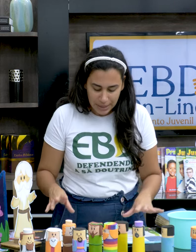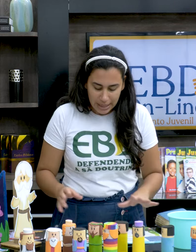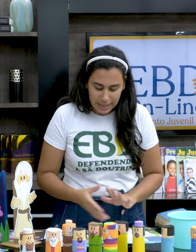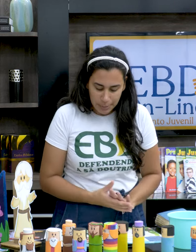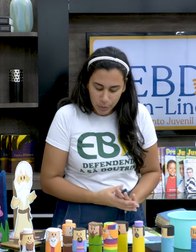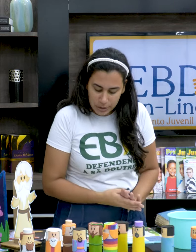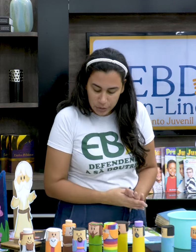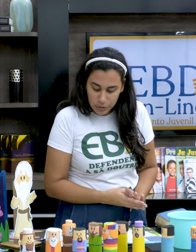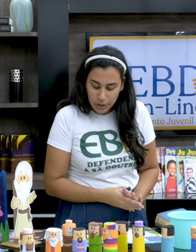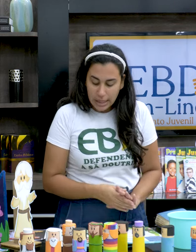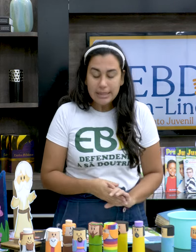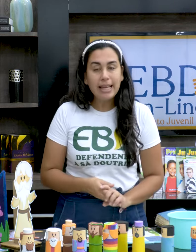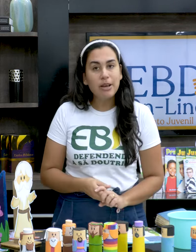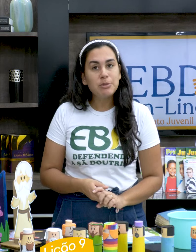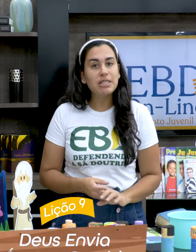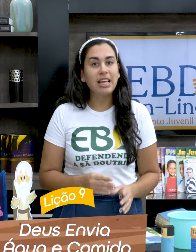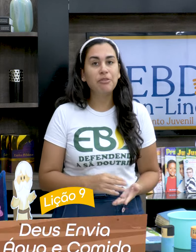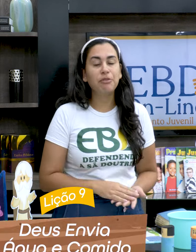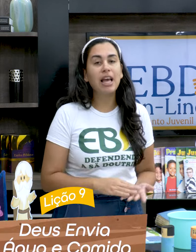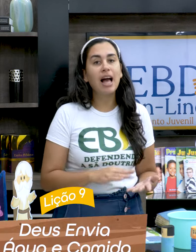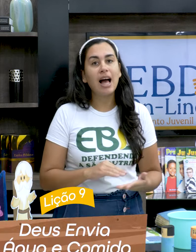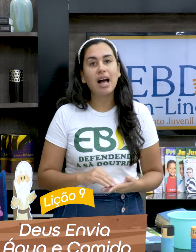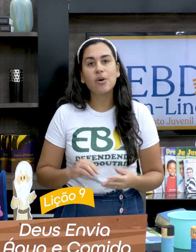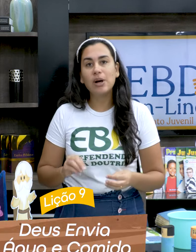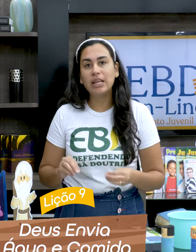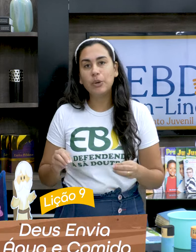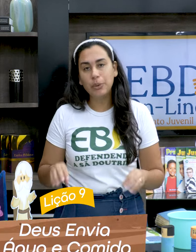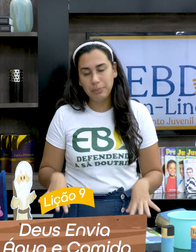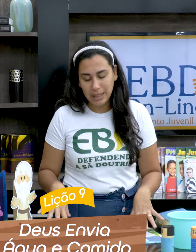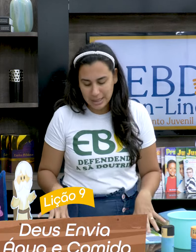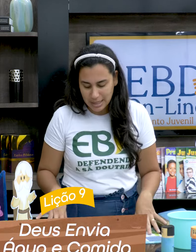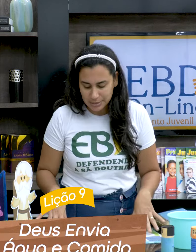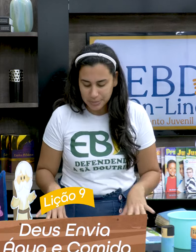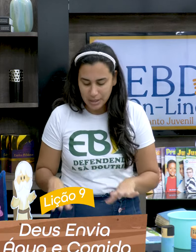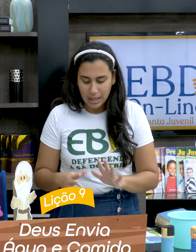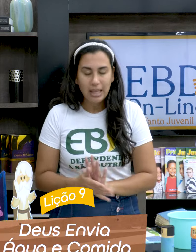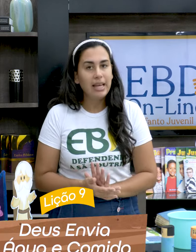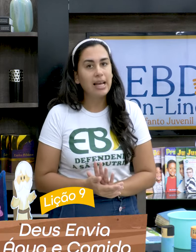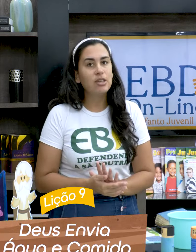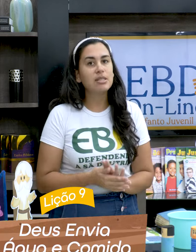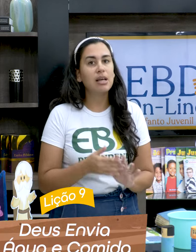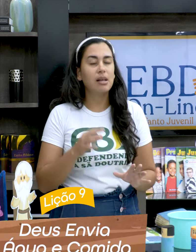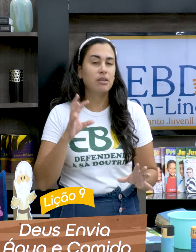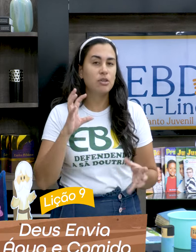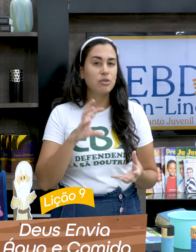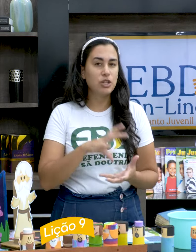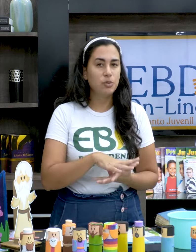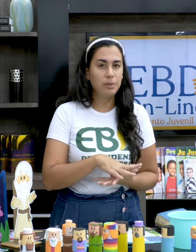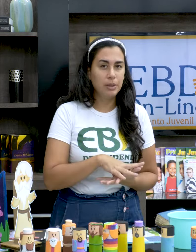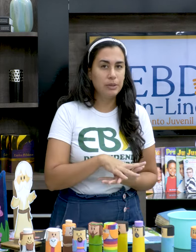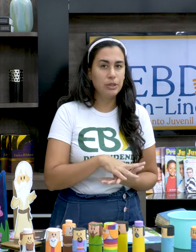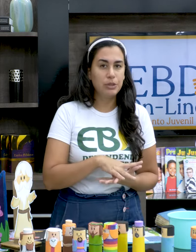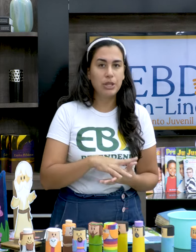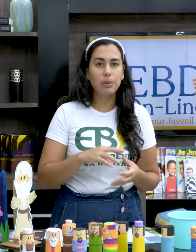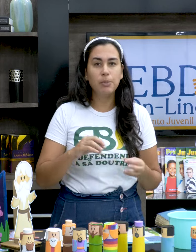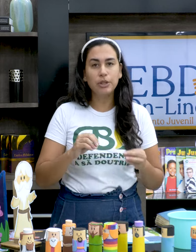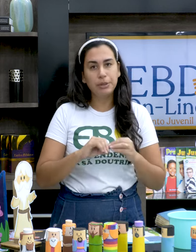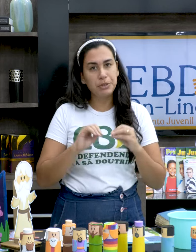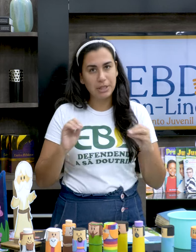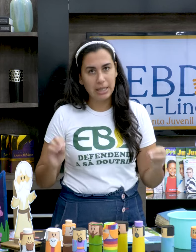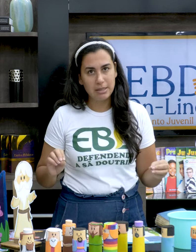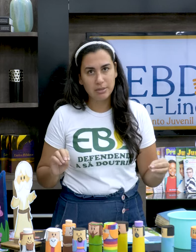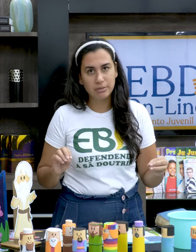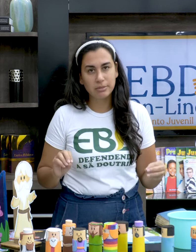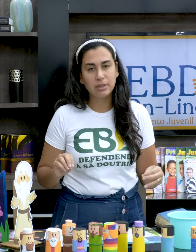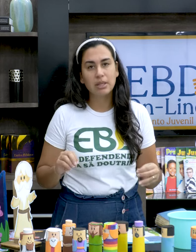9, que tem por título Deus envia água e comida. E aí, nosso texto bíblico de hoje, ele é um